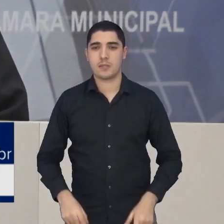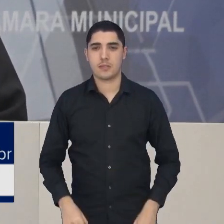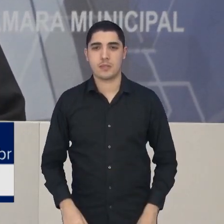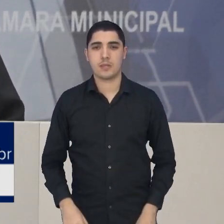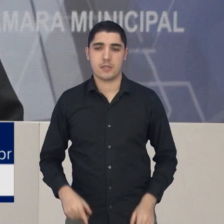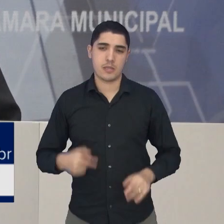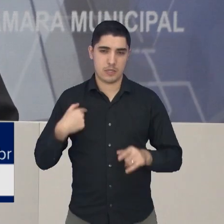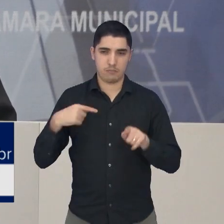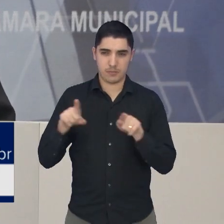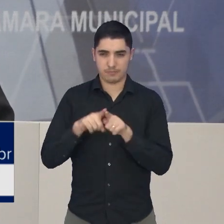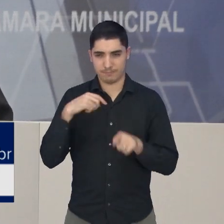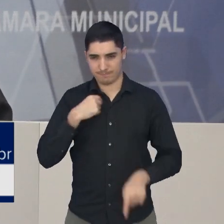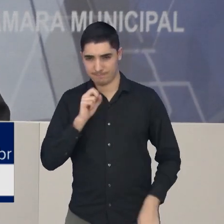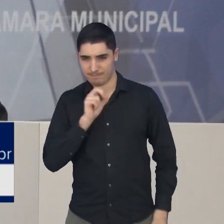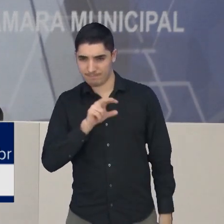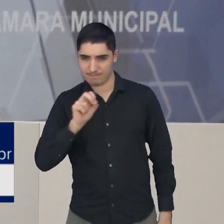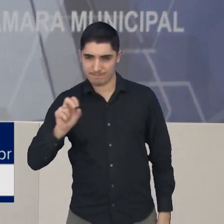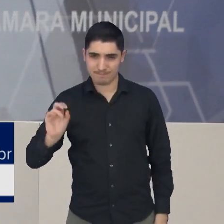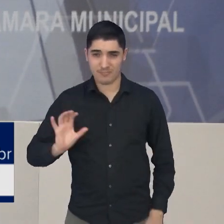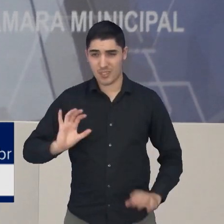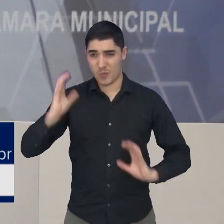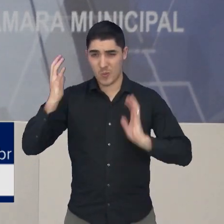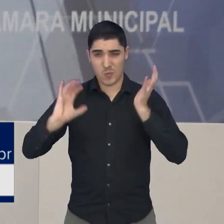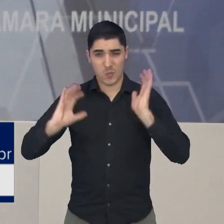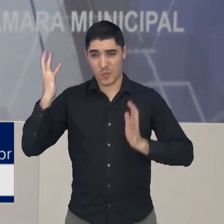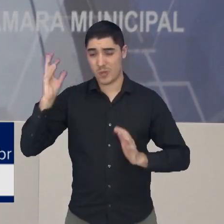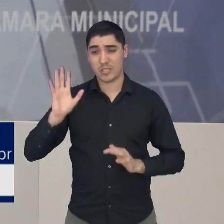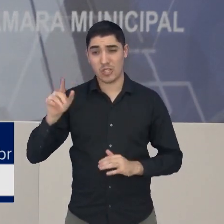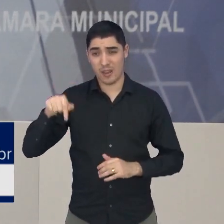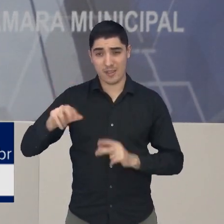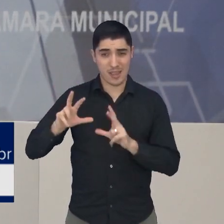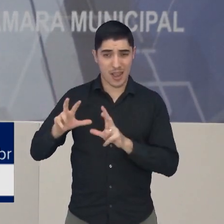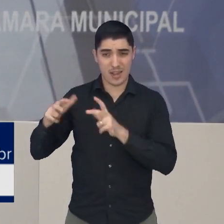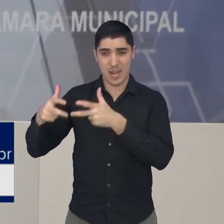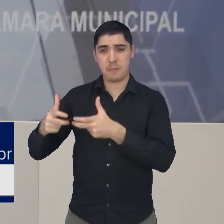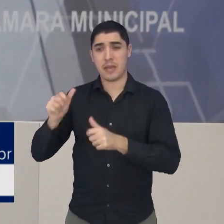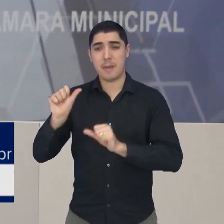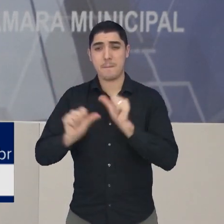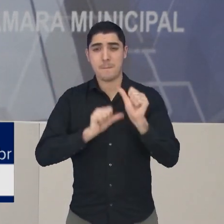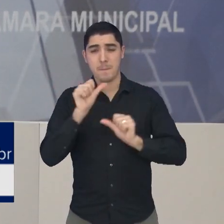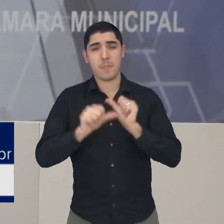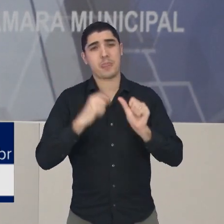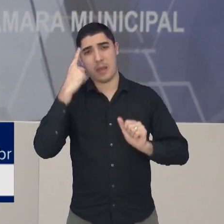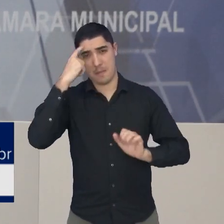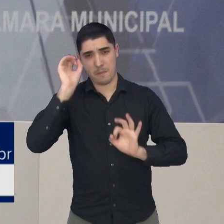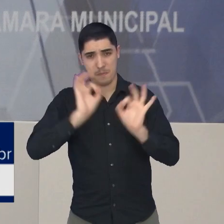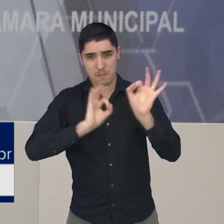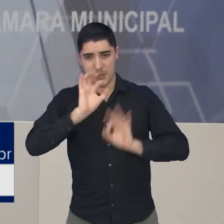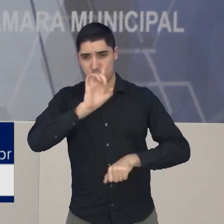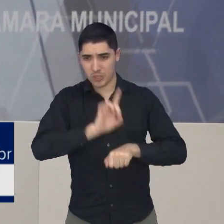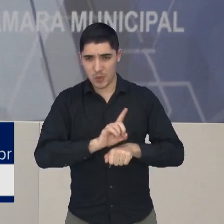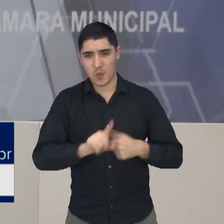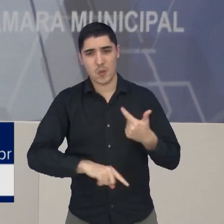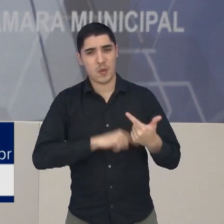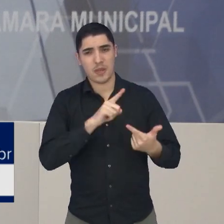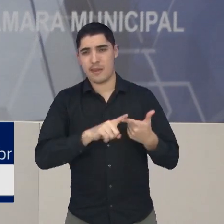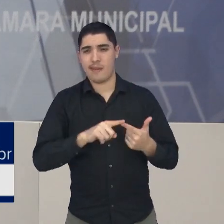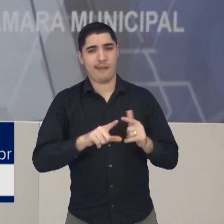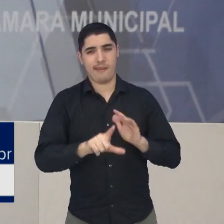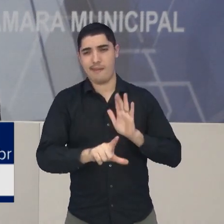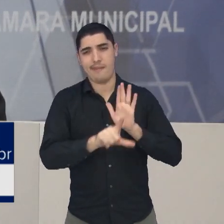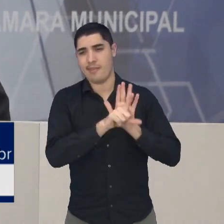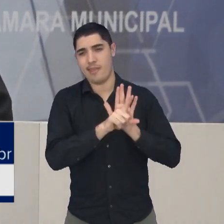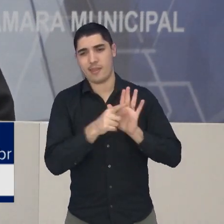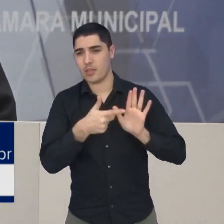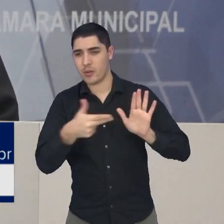pelo que eu já vi, tudo que já se passou nessa casa aqui a respeito de mudança de zoneamento, plano diretor, ou outras leis que